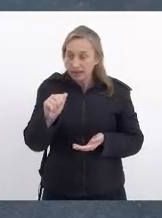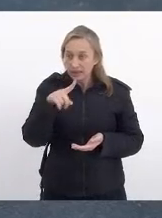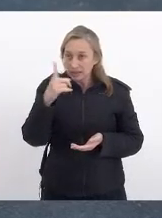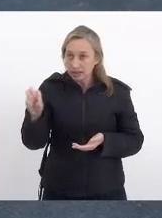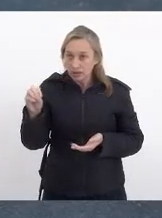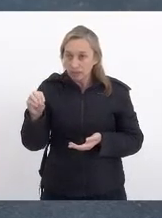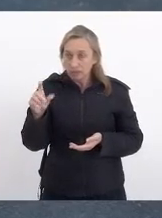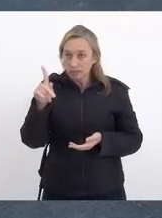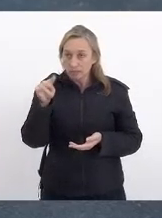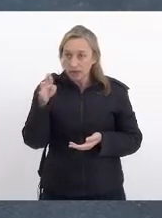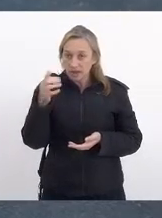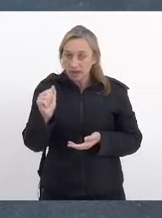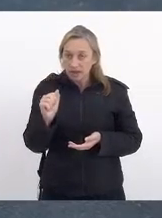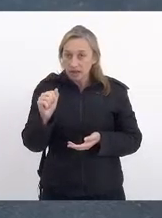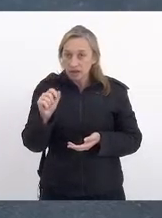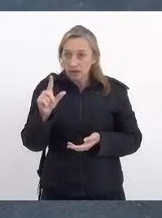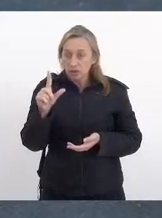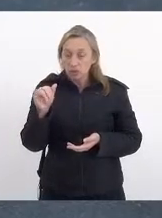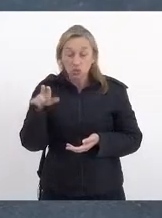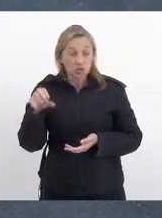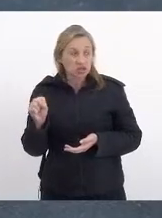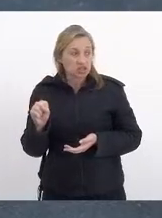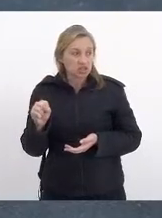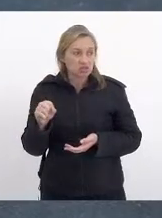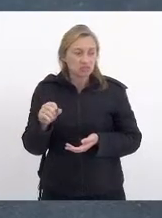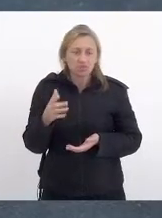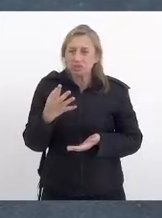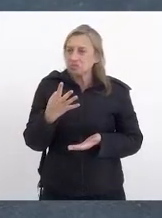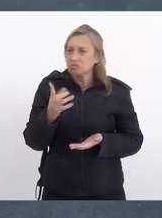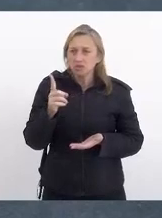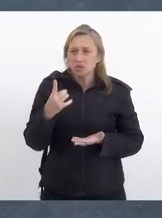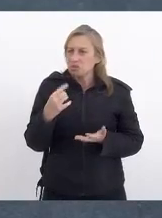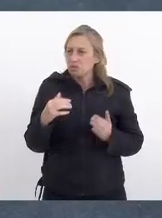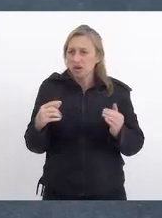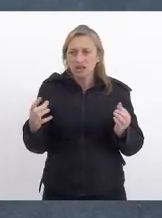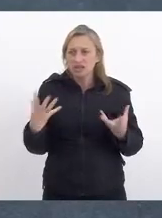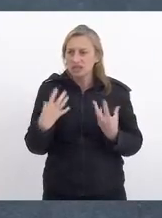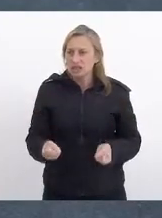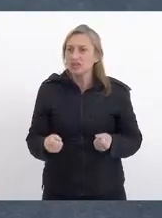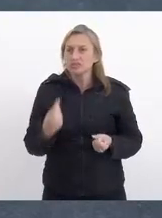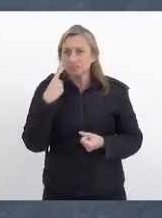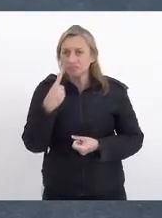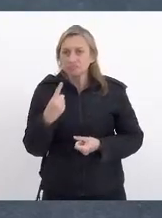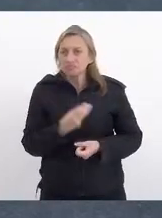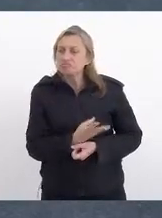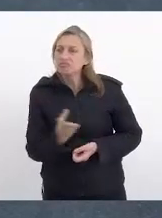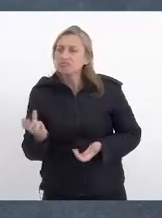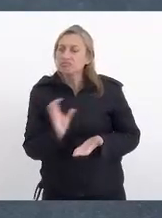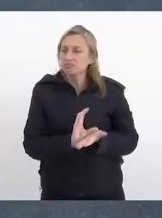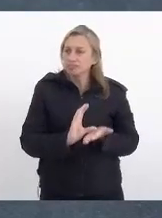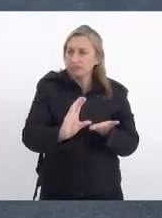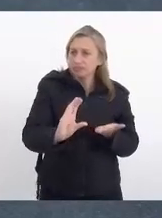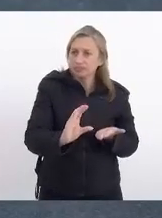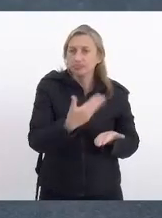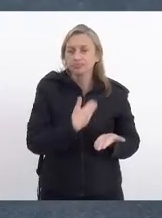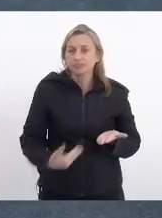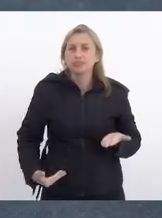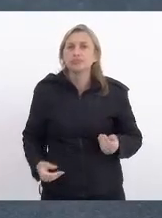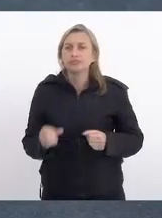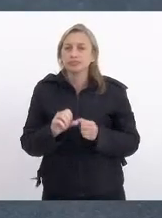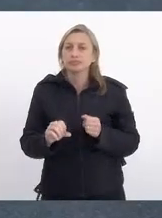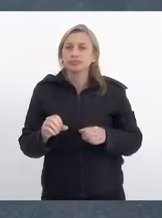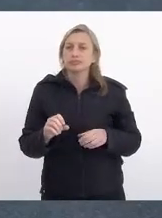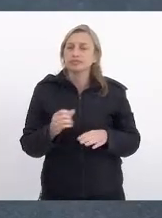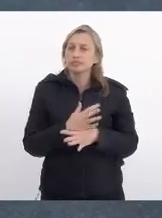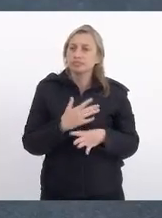e é lamentável eu não vou concordar com isso tenho visto a quantidade de investimento que o governador vem fazendo na